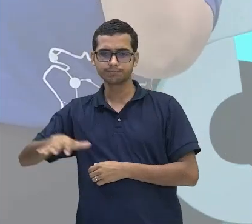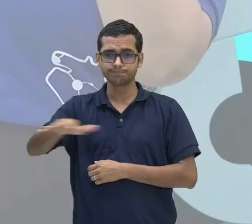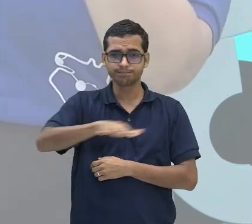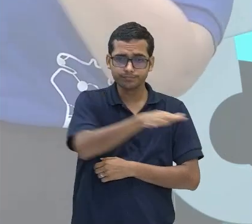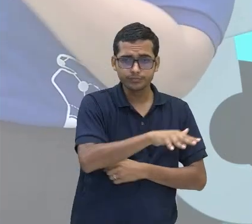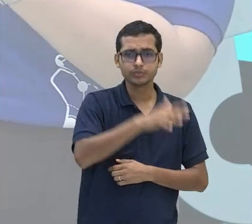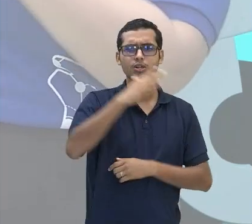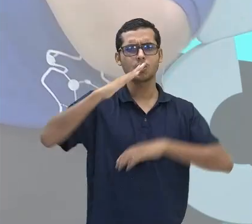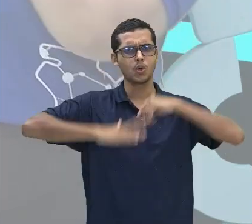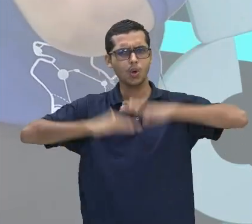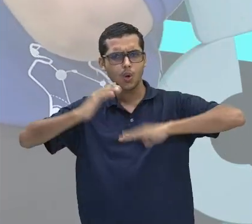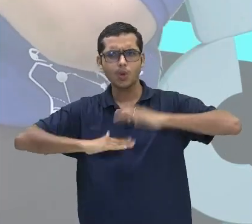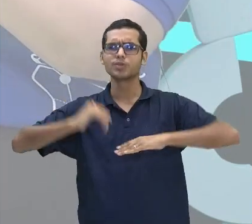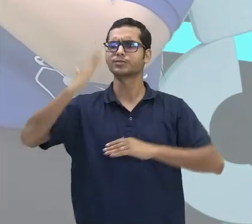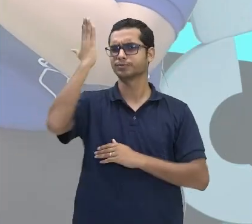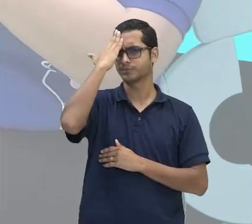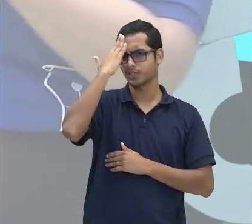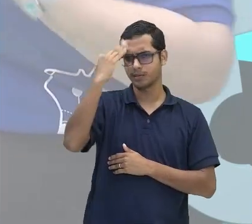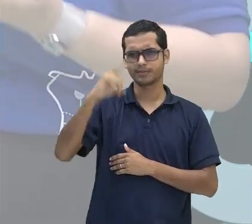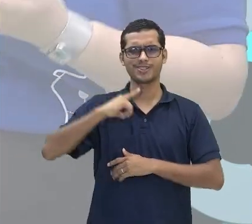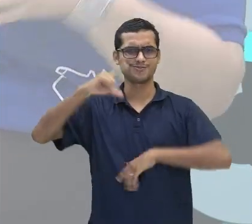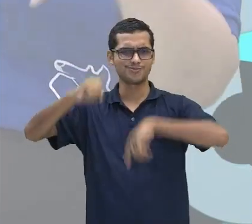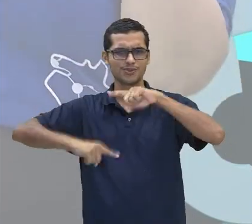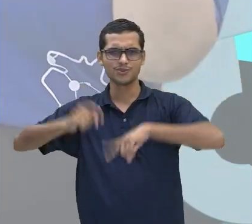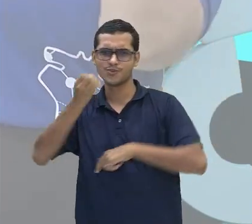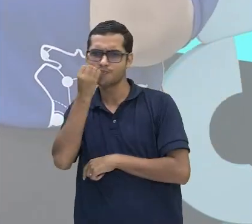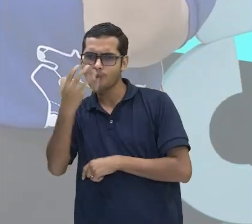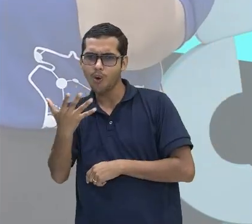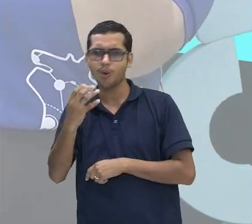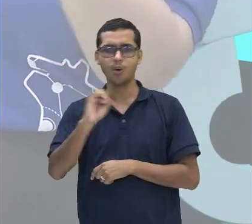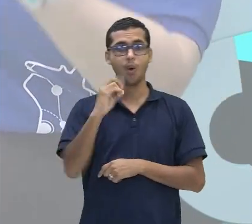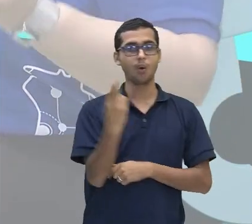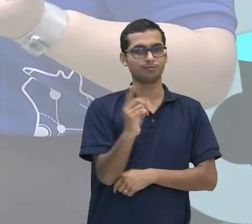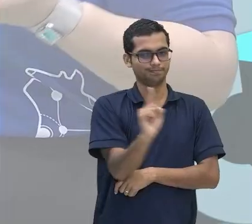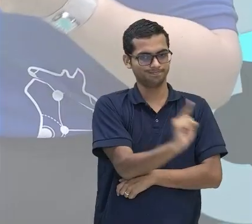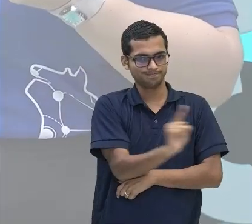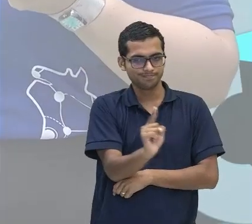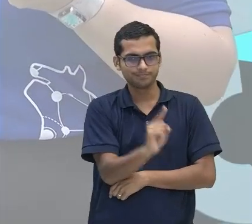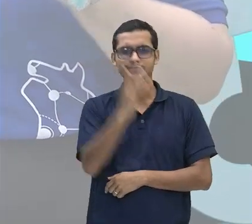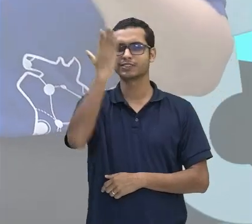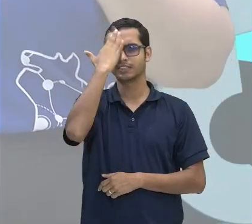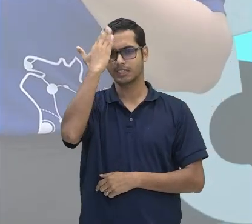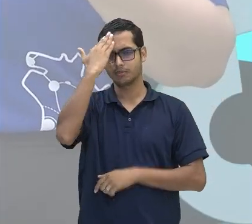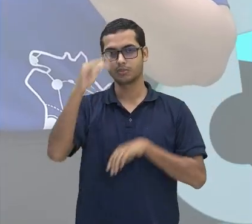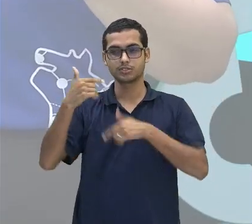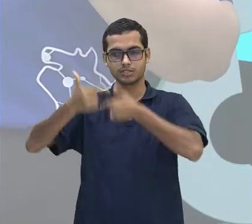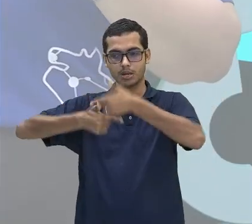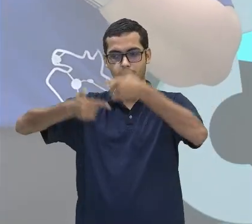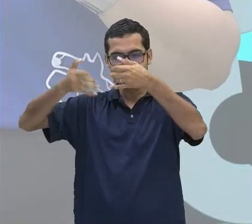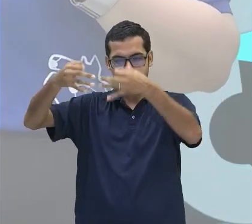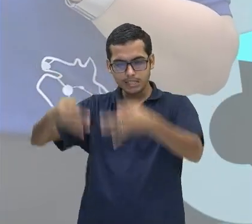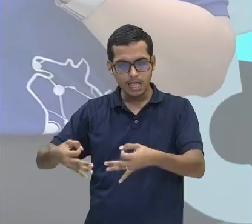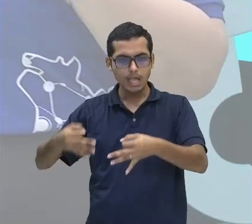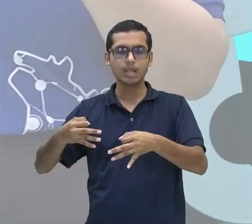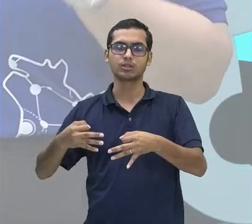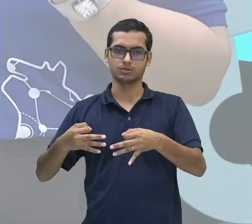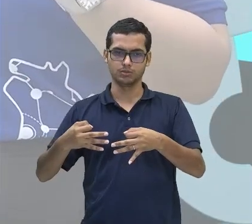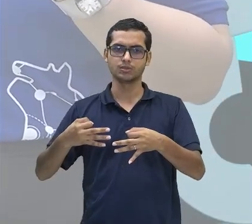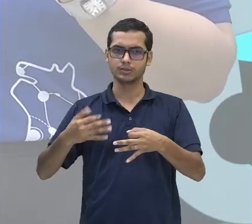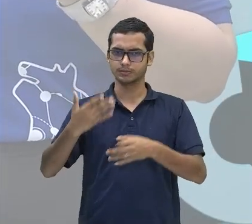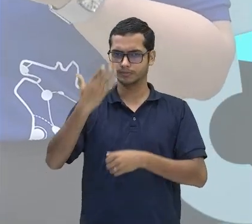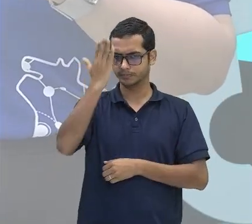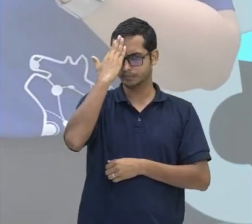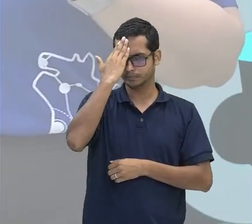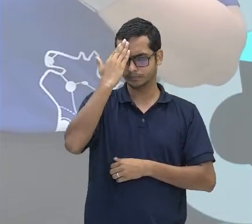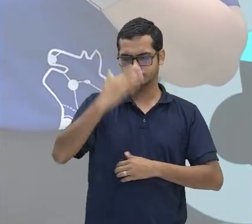sabe quando tem um bom produto na mão ou não, sabe quando um trabalho foi bem feito ou não, certo? Então, no